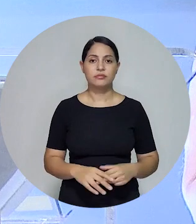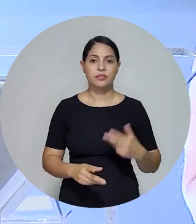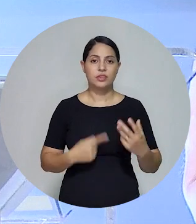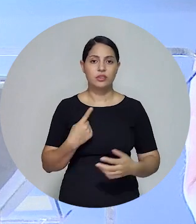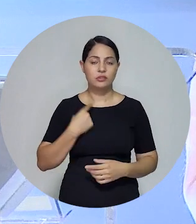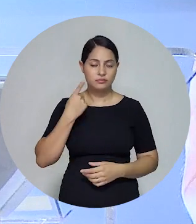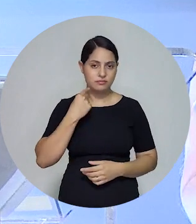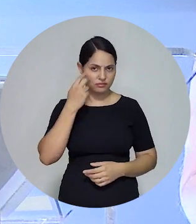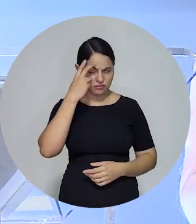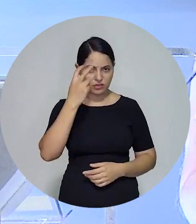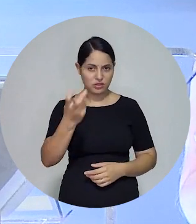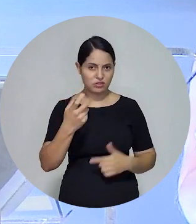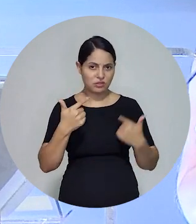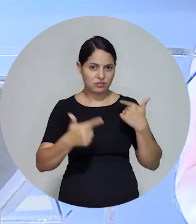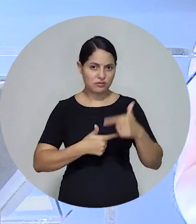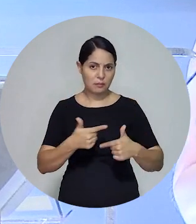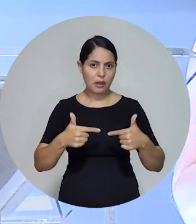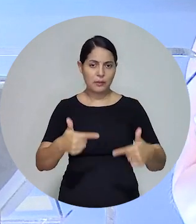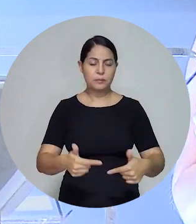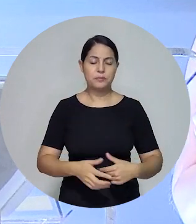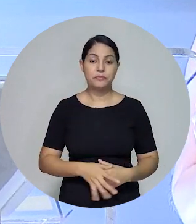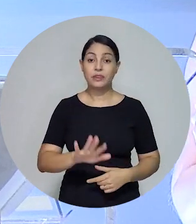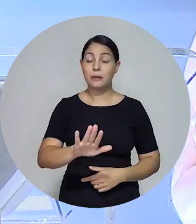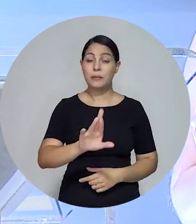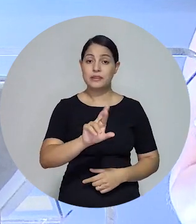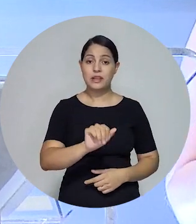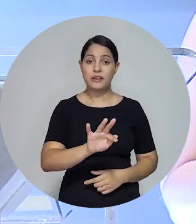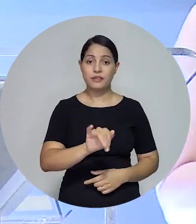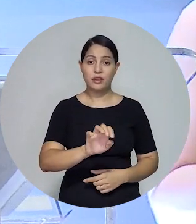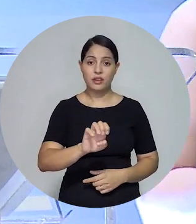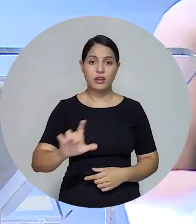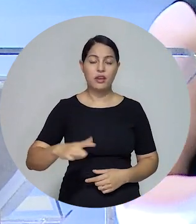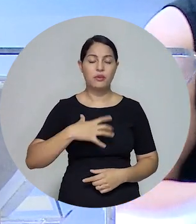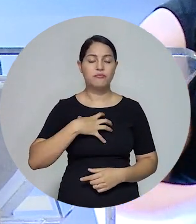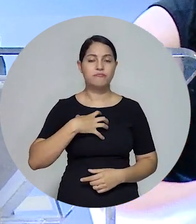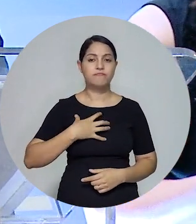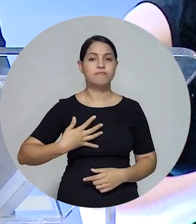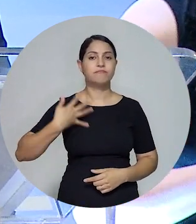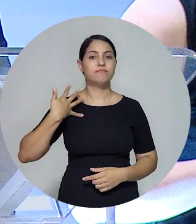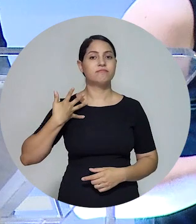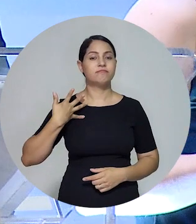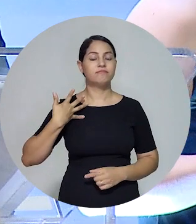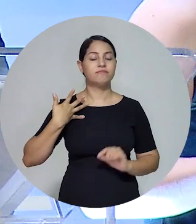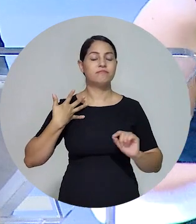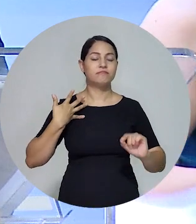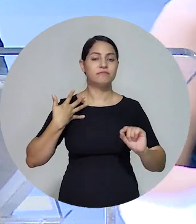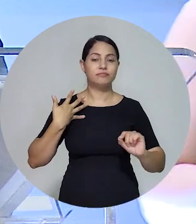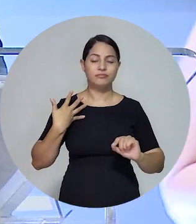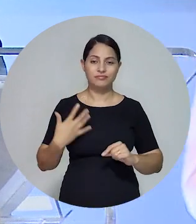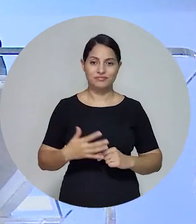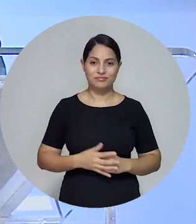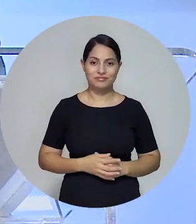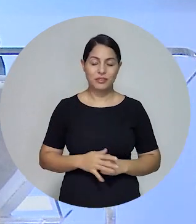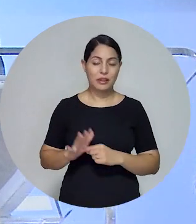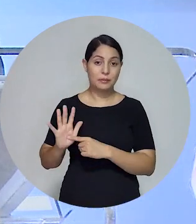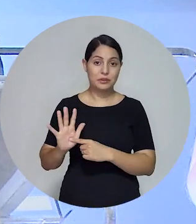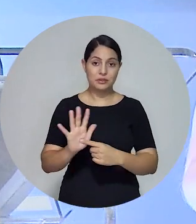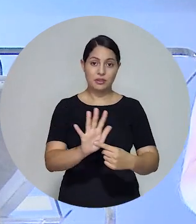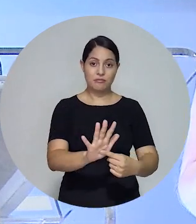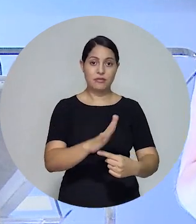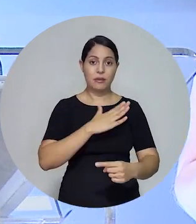de nossas inteligências. Mas eu tenho a honra também, Rafael, de